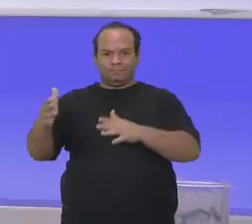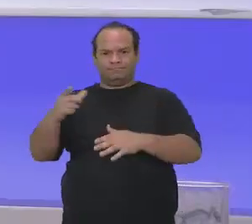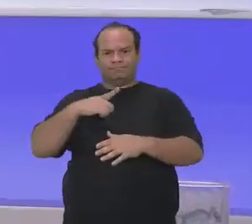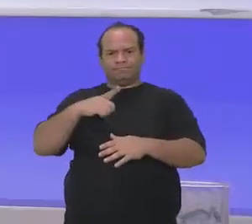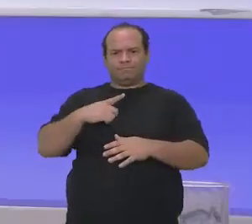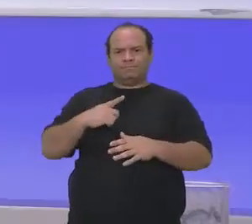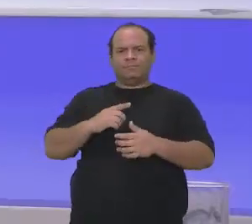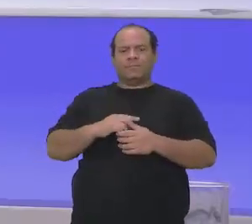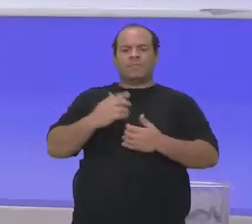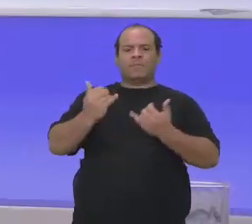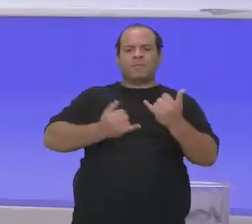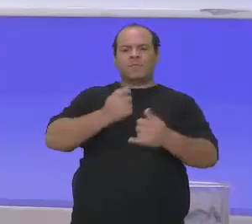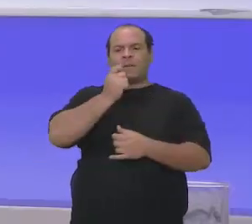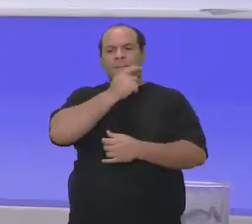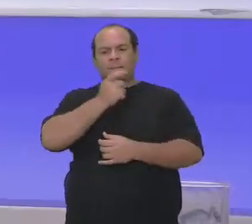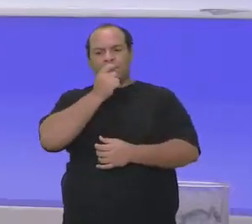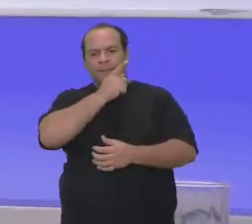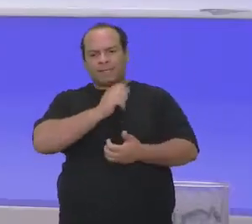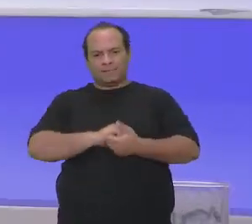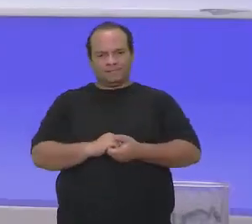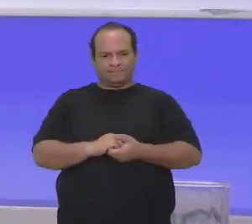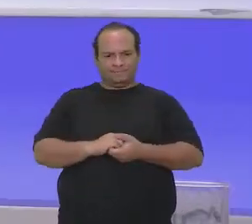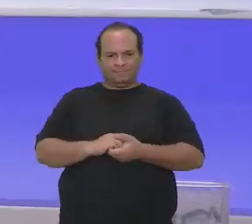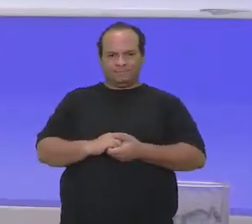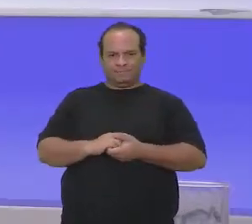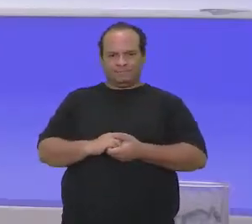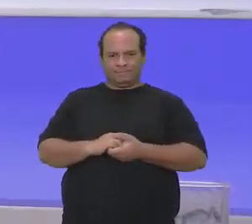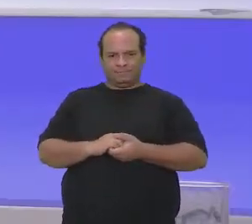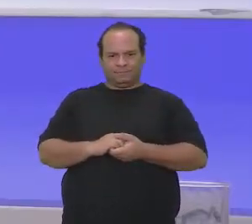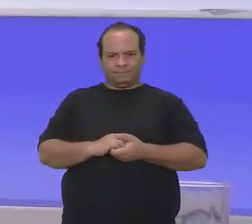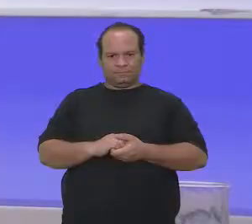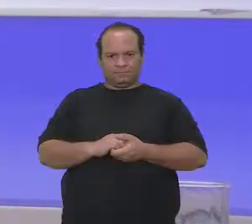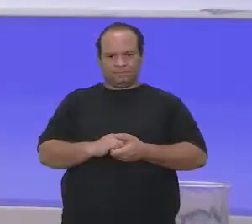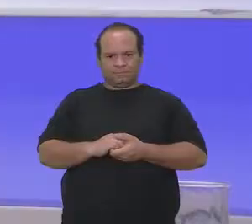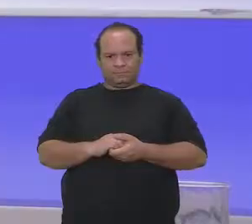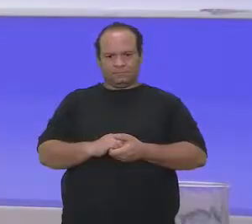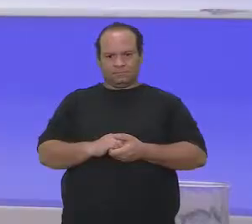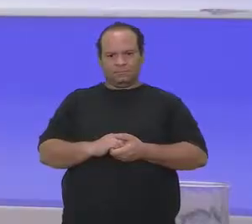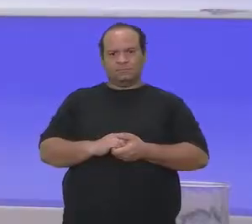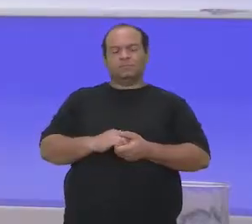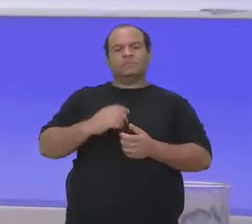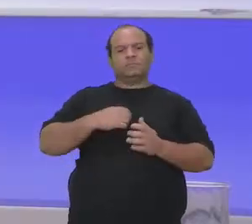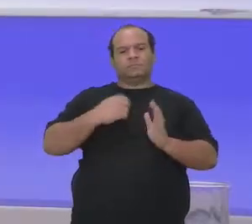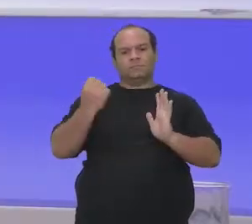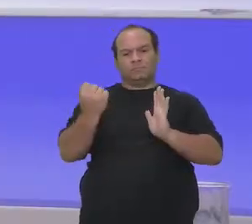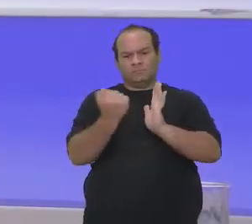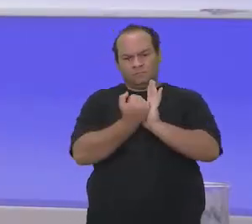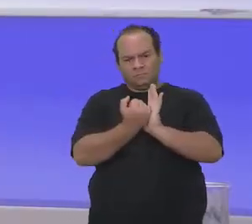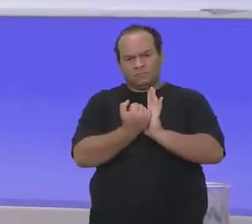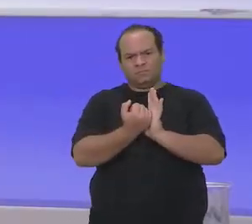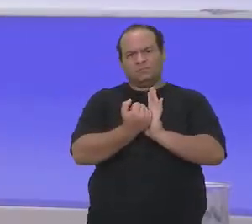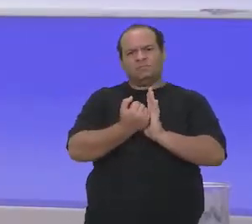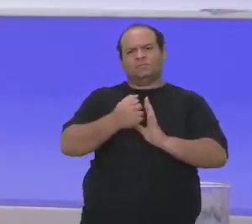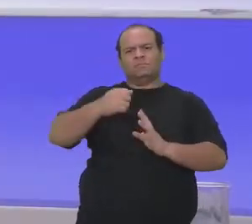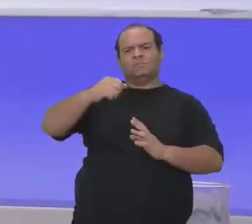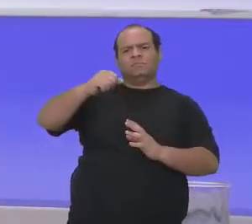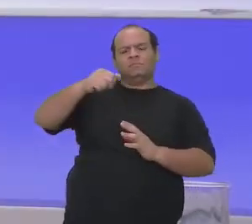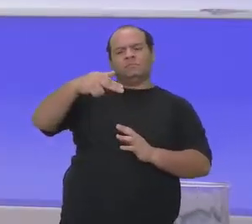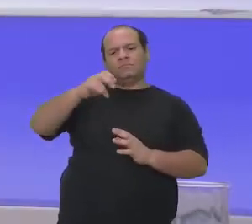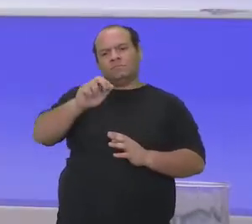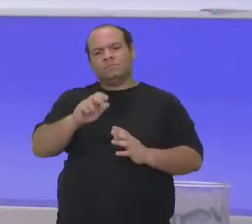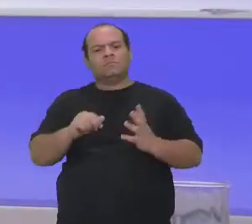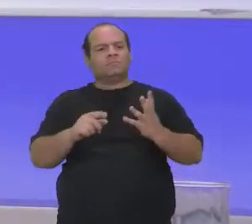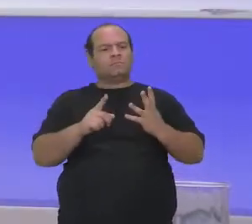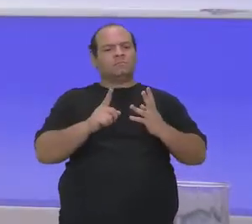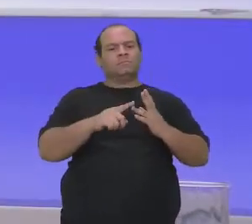trago sempre essa brincadeirinha aqui. A gente tem o selo Procel e a etiqueta ENSE, que é a Etiqueta Nacional de Conservação de